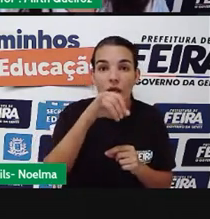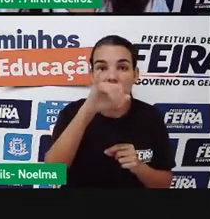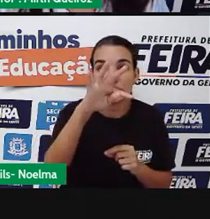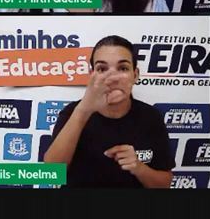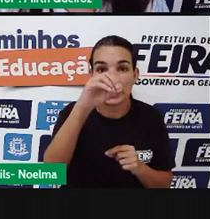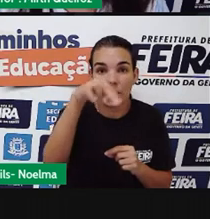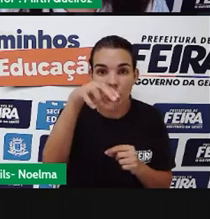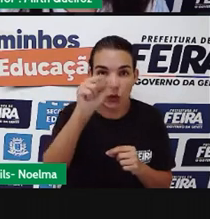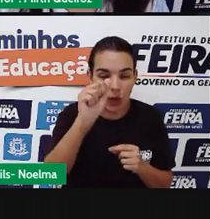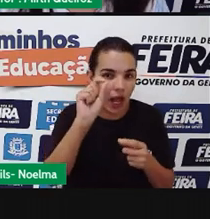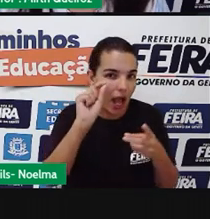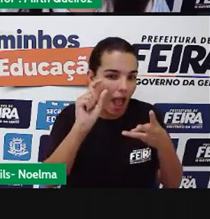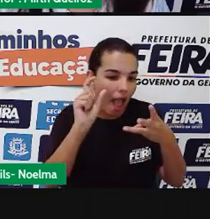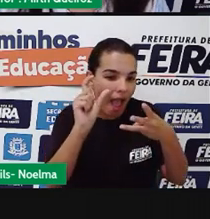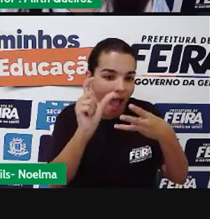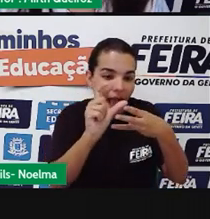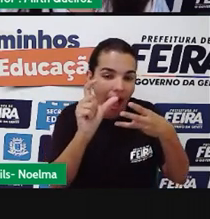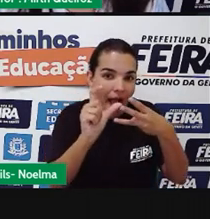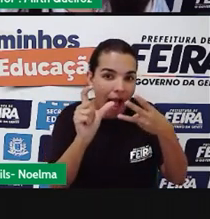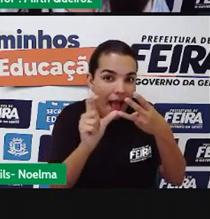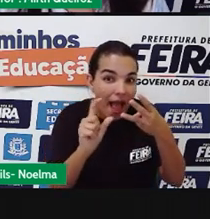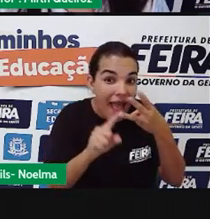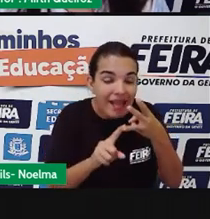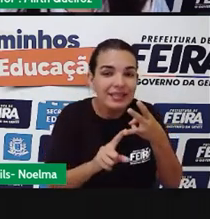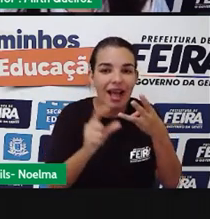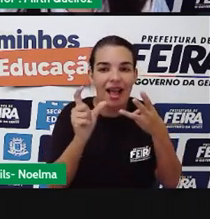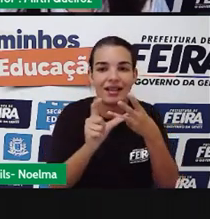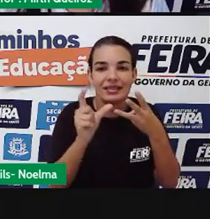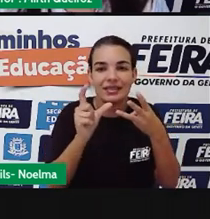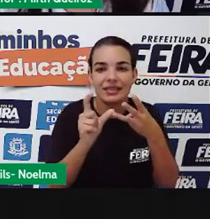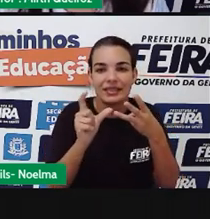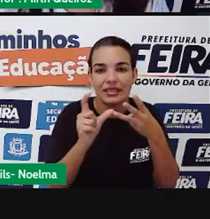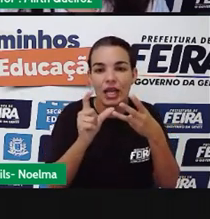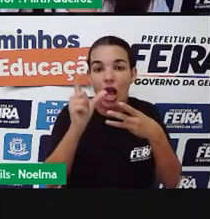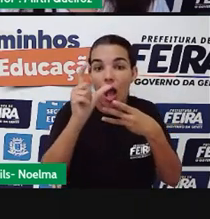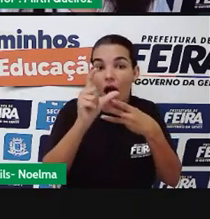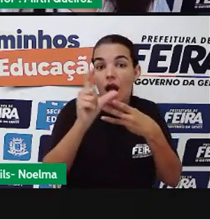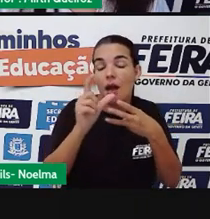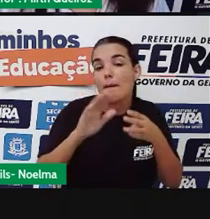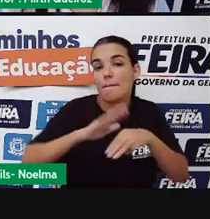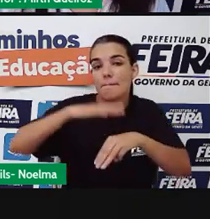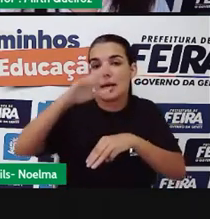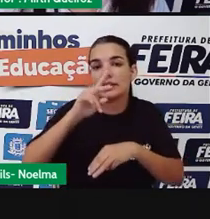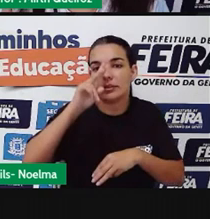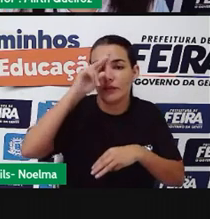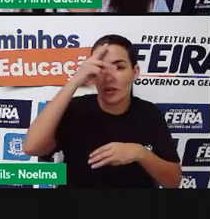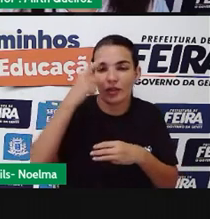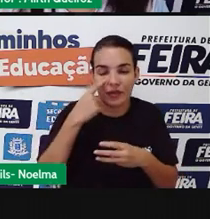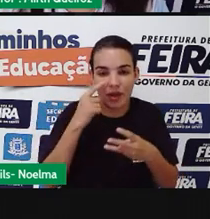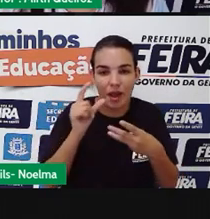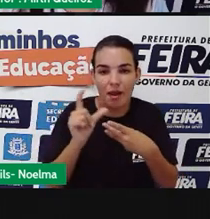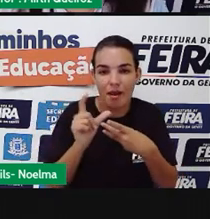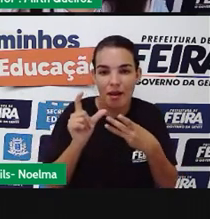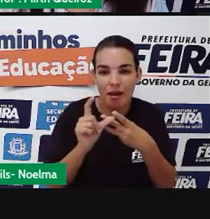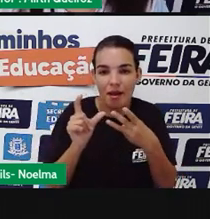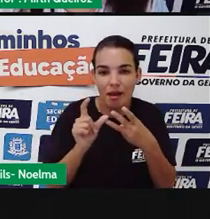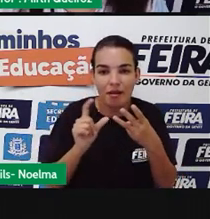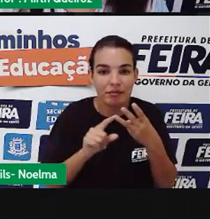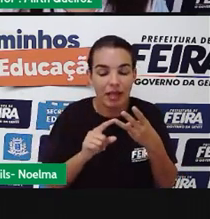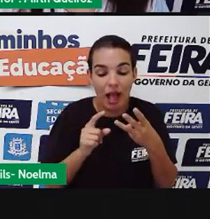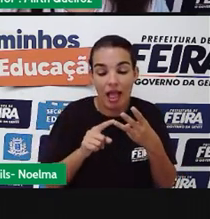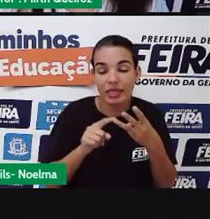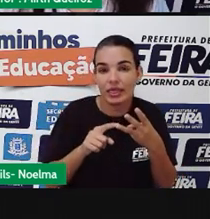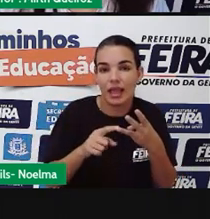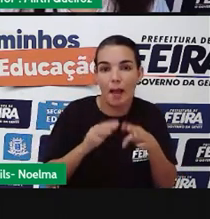a sílaba mais forte. Abóbora, árvore, óculos. Uma